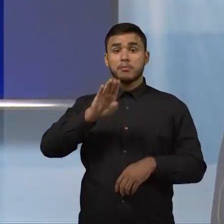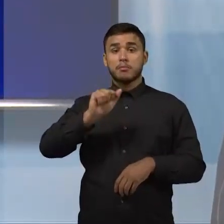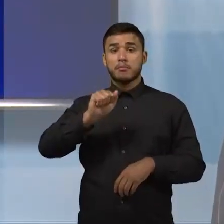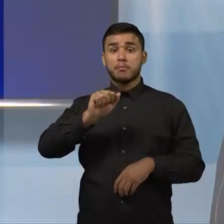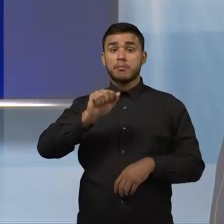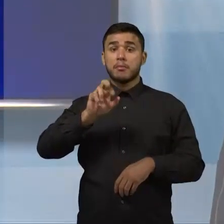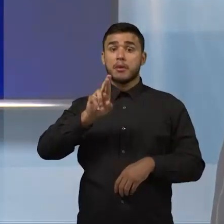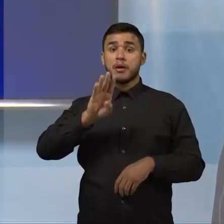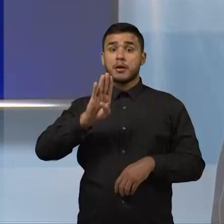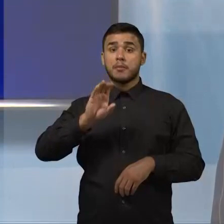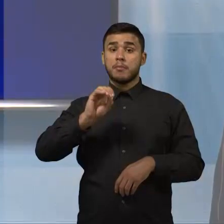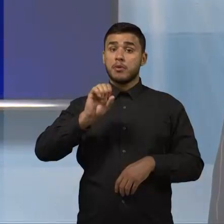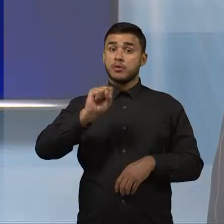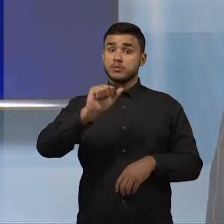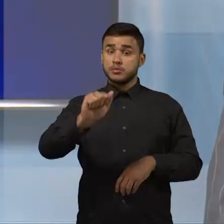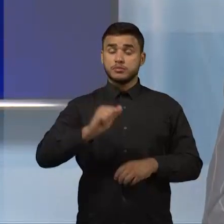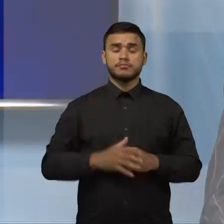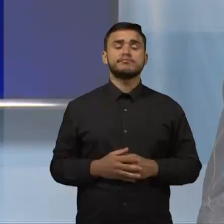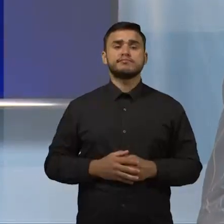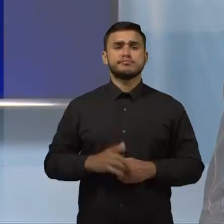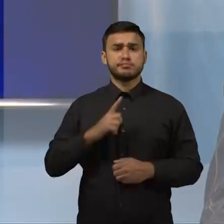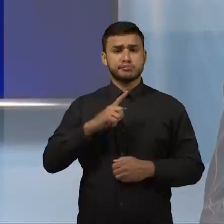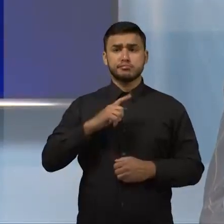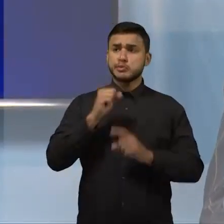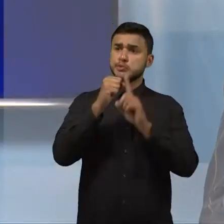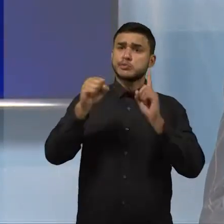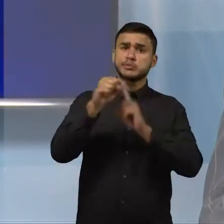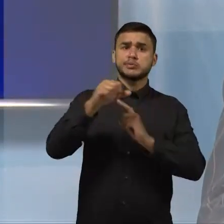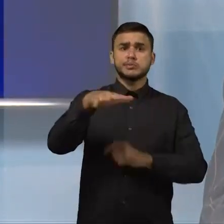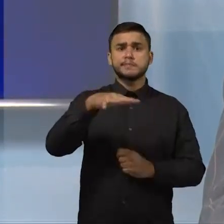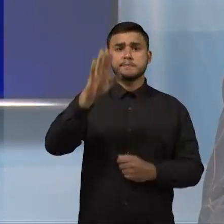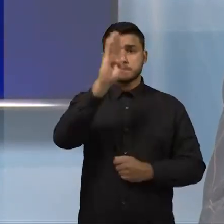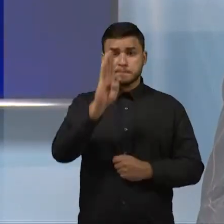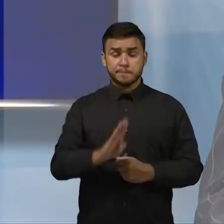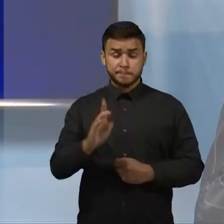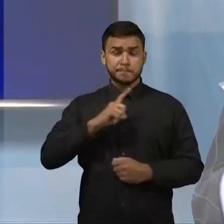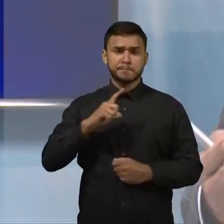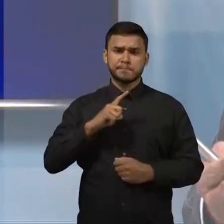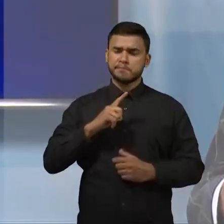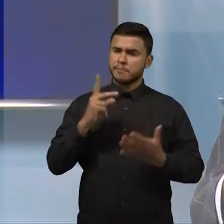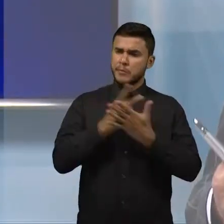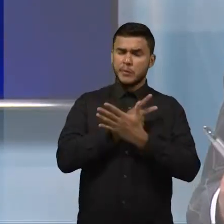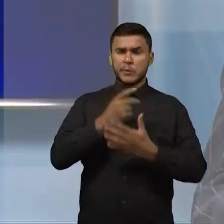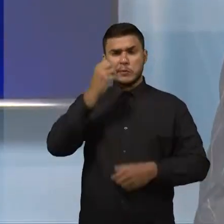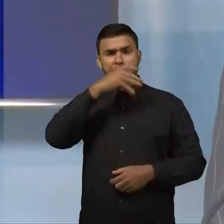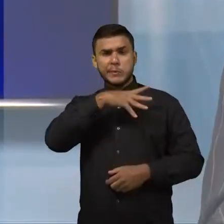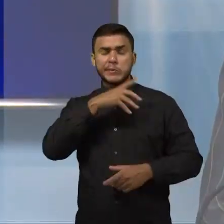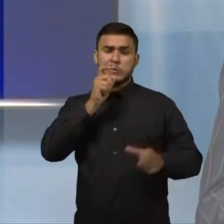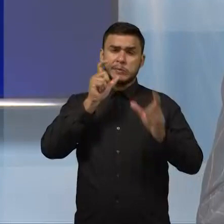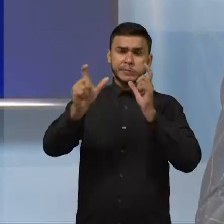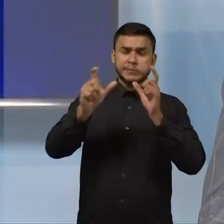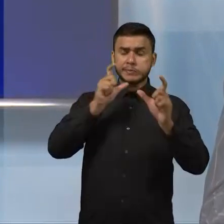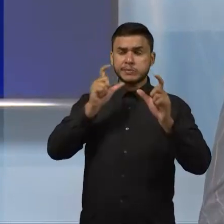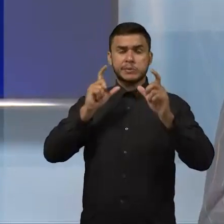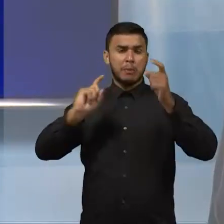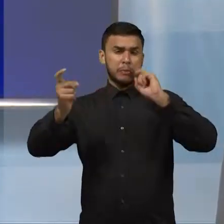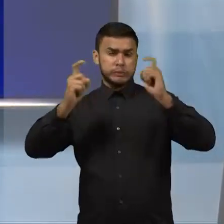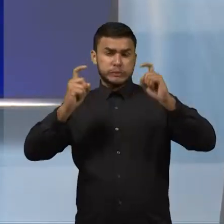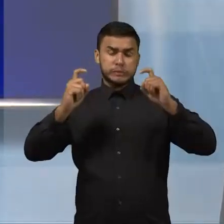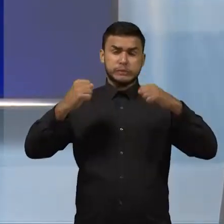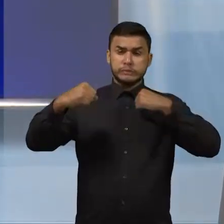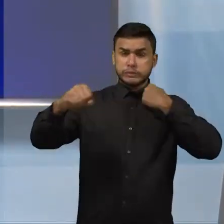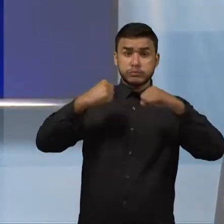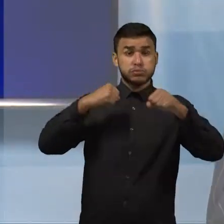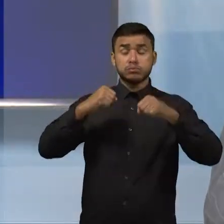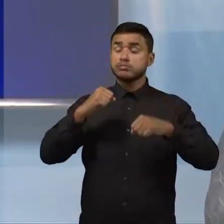a sociedade brasileira se acostumou com sessões de pugilatos, digamos assim, boxe, todas